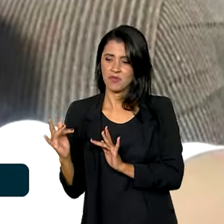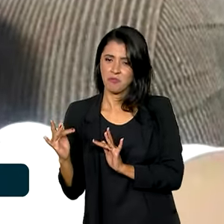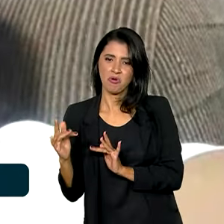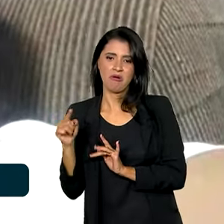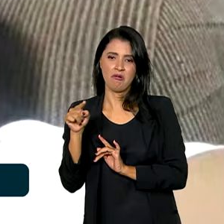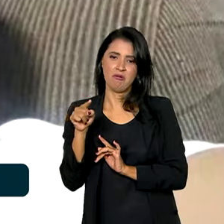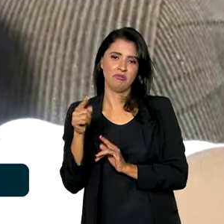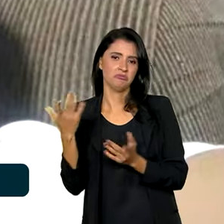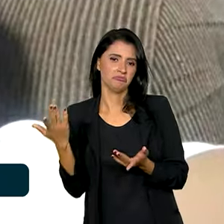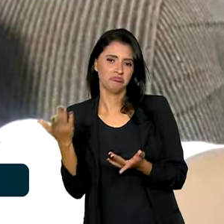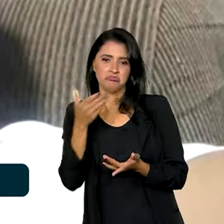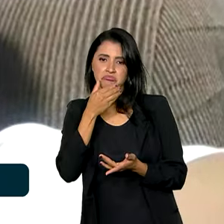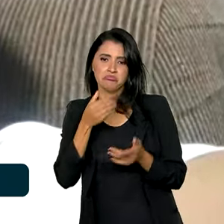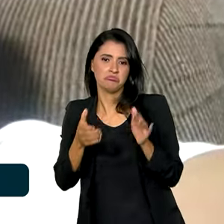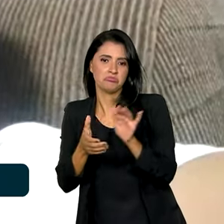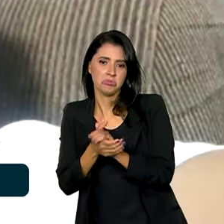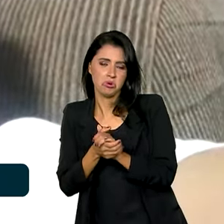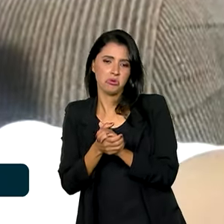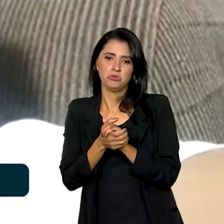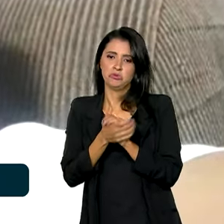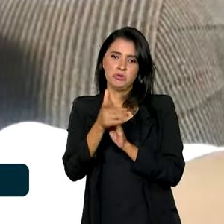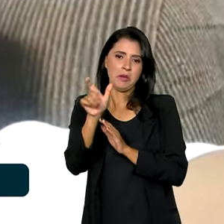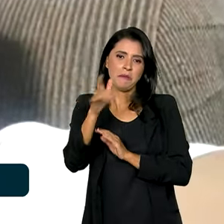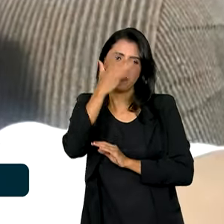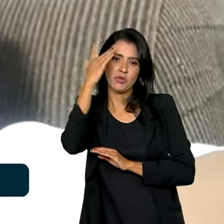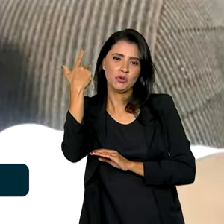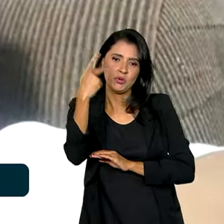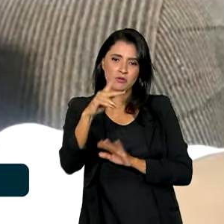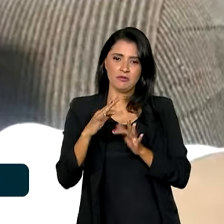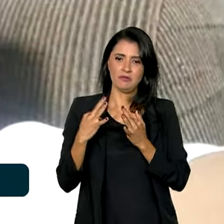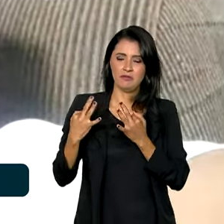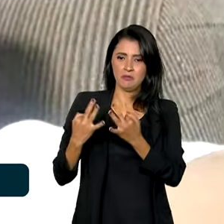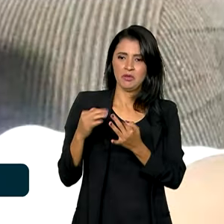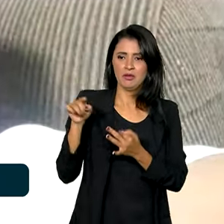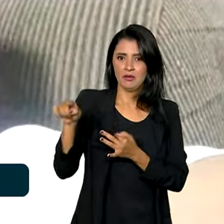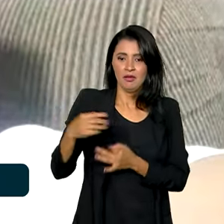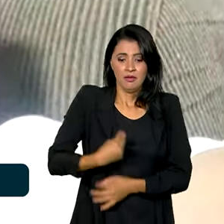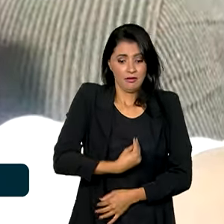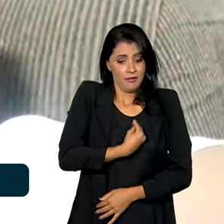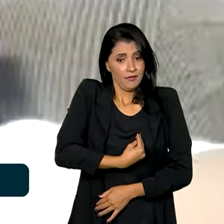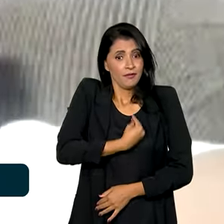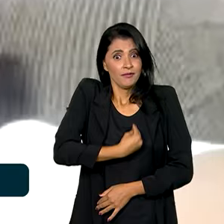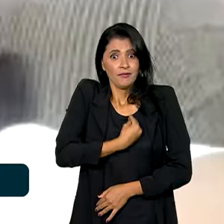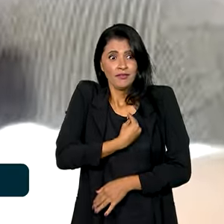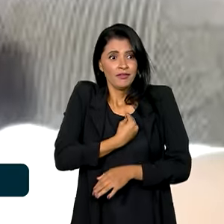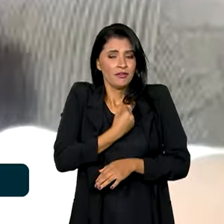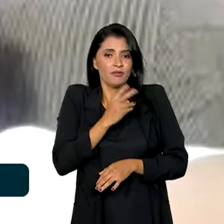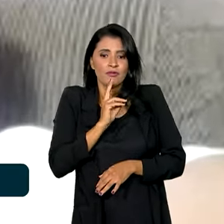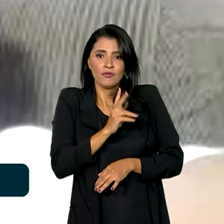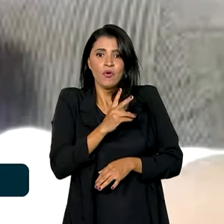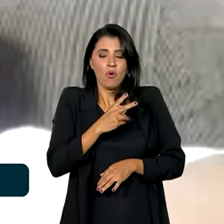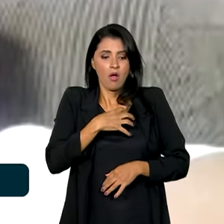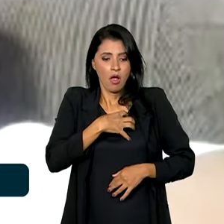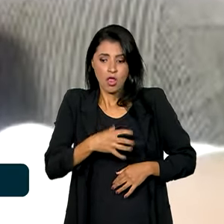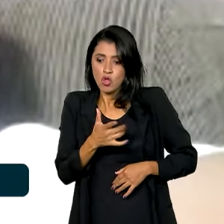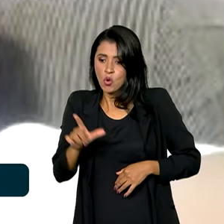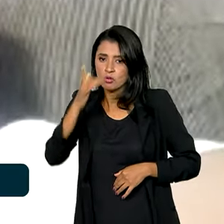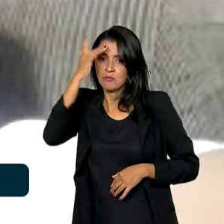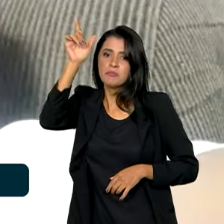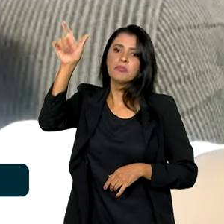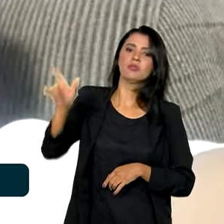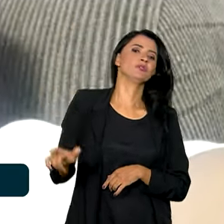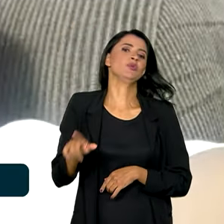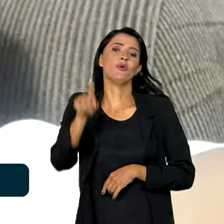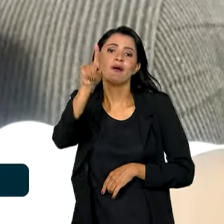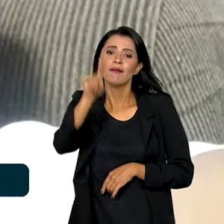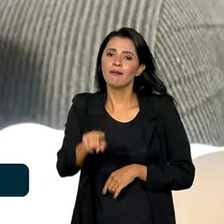seu esposo, né, um ente querido vai estar vivo, uma parte dele em outra pessoa,